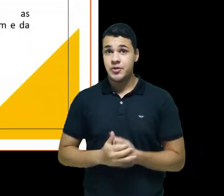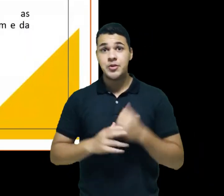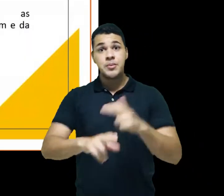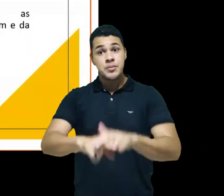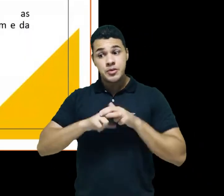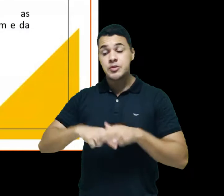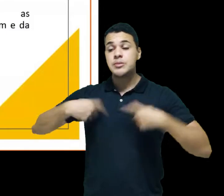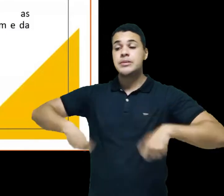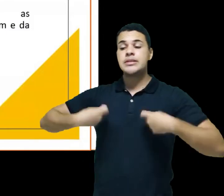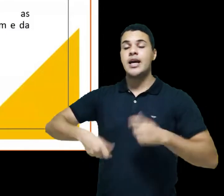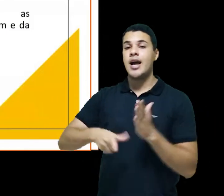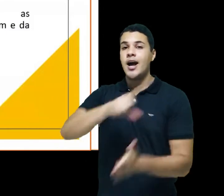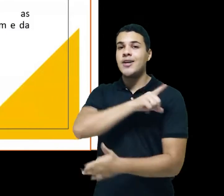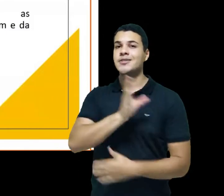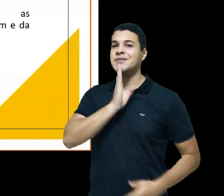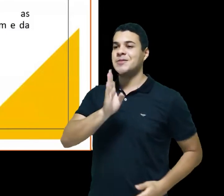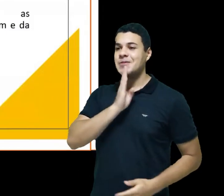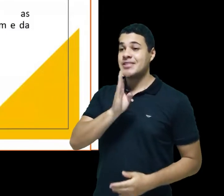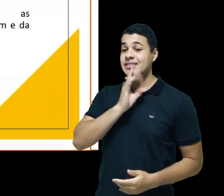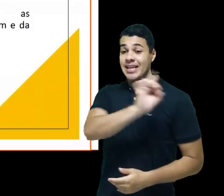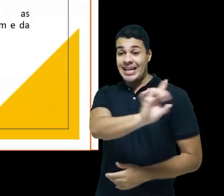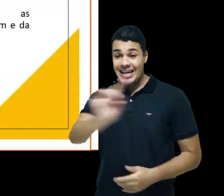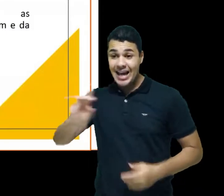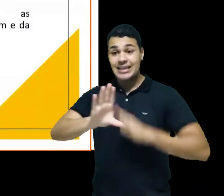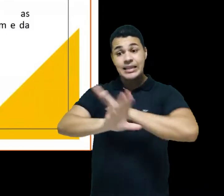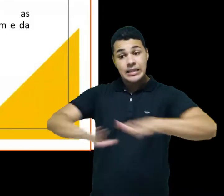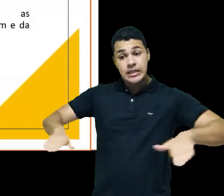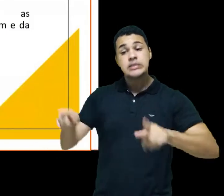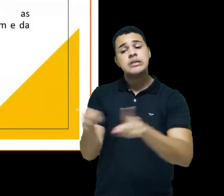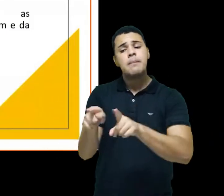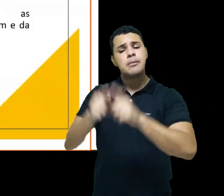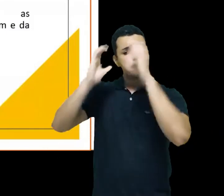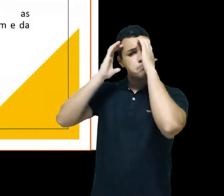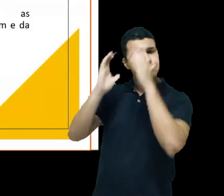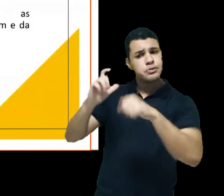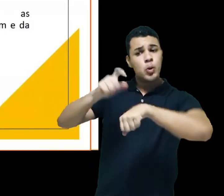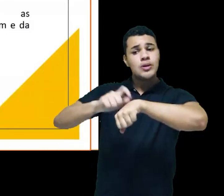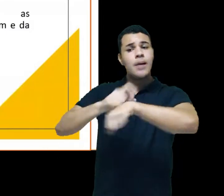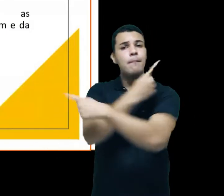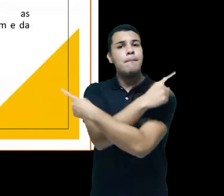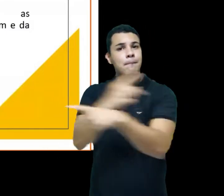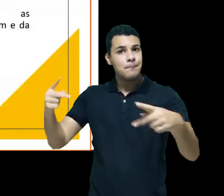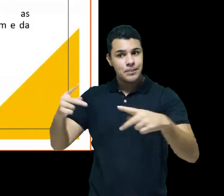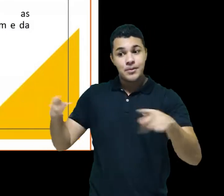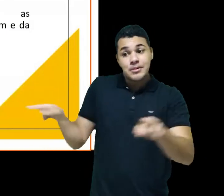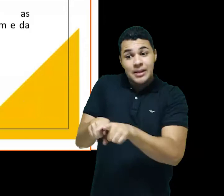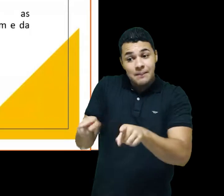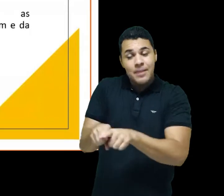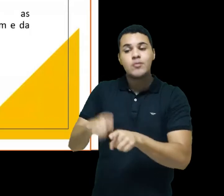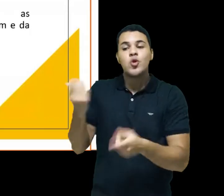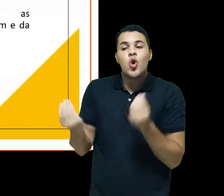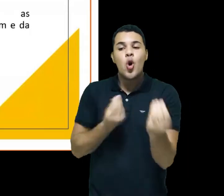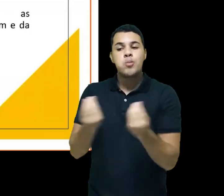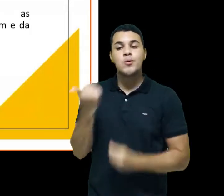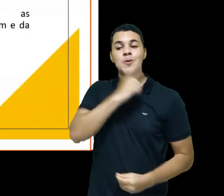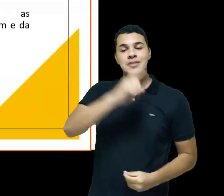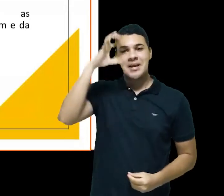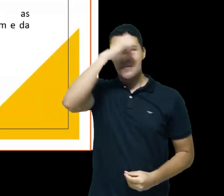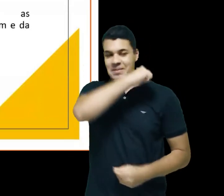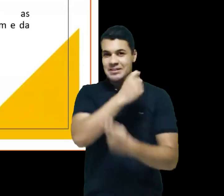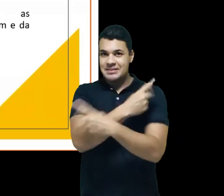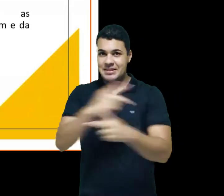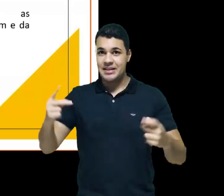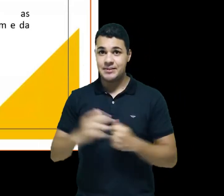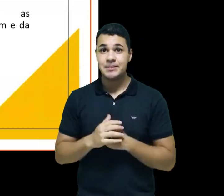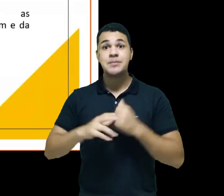isso, é preciso conhecer e respeitar a aprendizagem e o desenvolvimento vocal destas